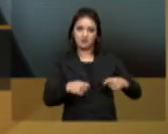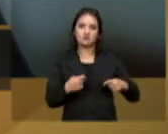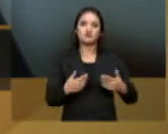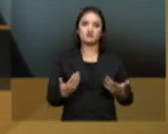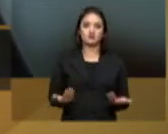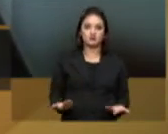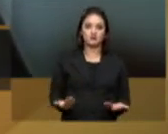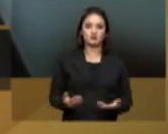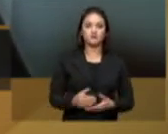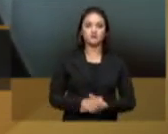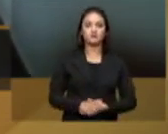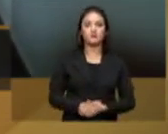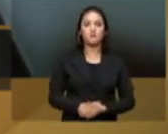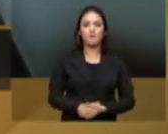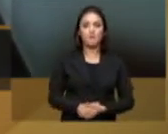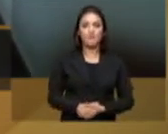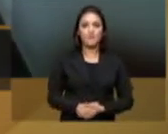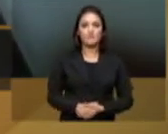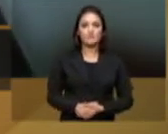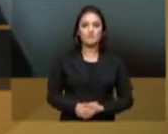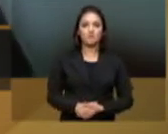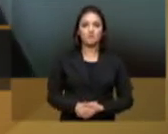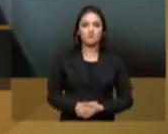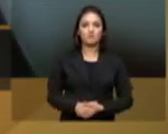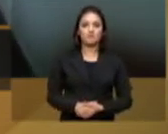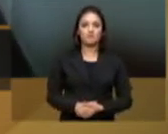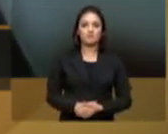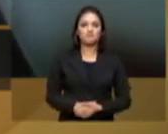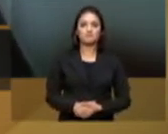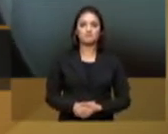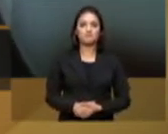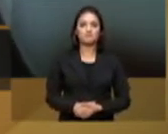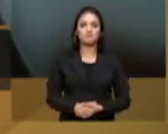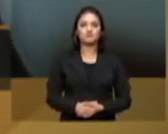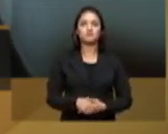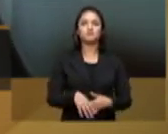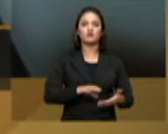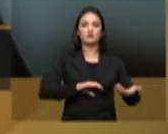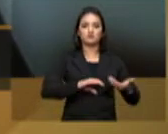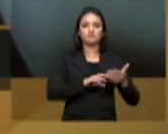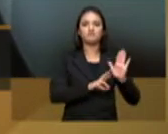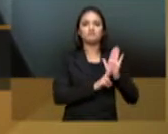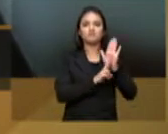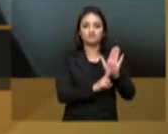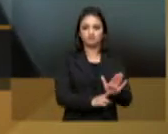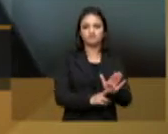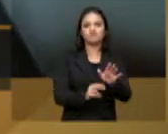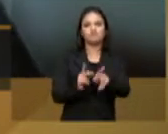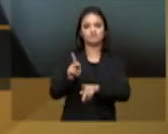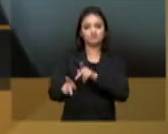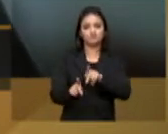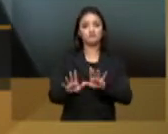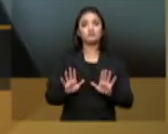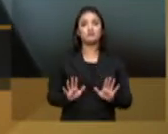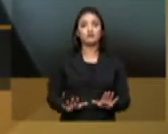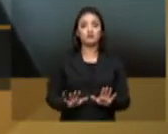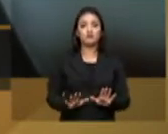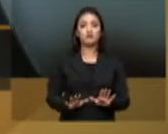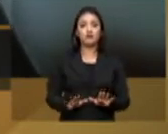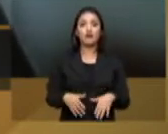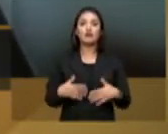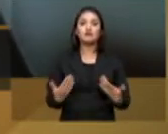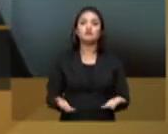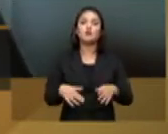da autoimposição, pelos representantes da nação. Ou seja, a Carta